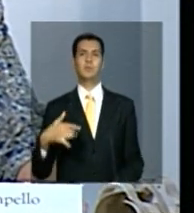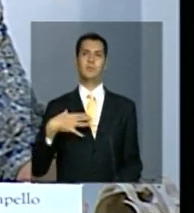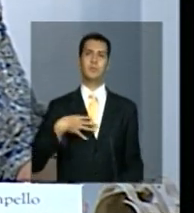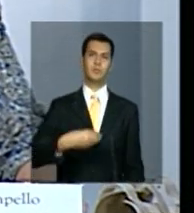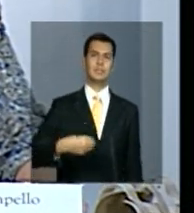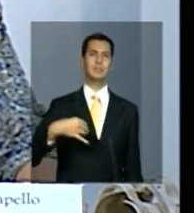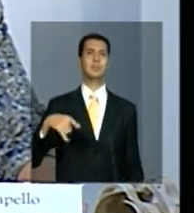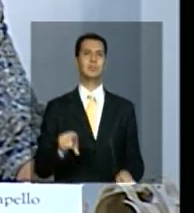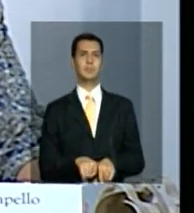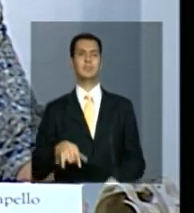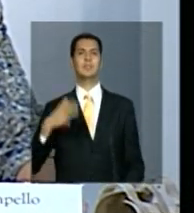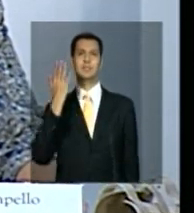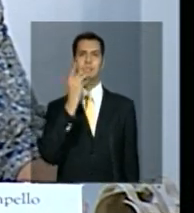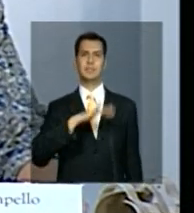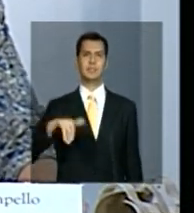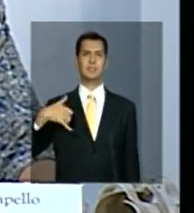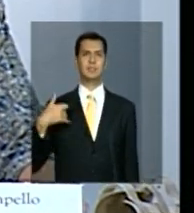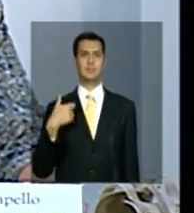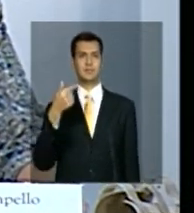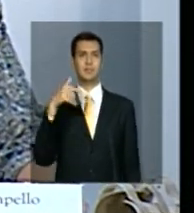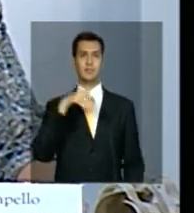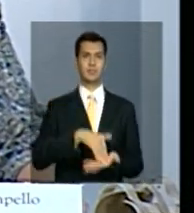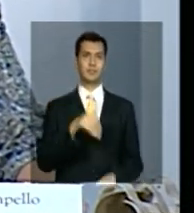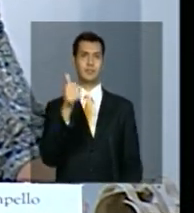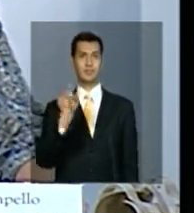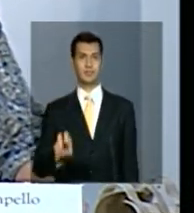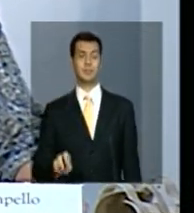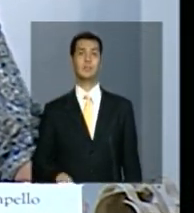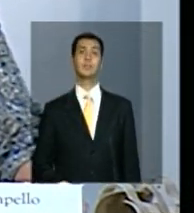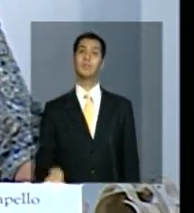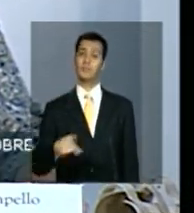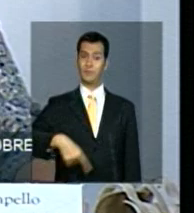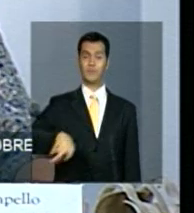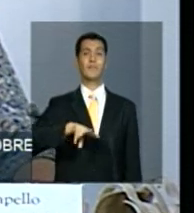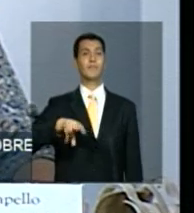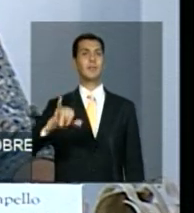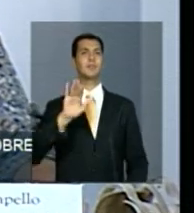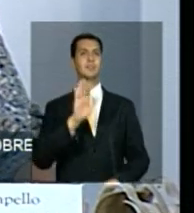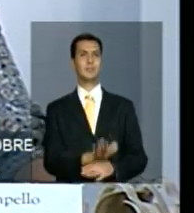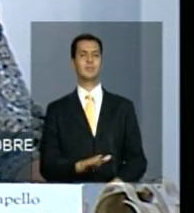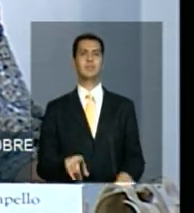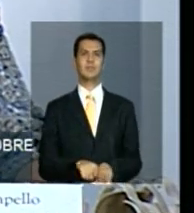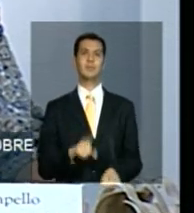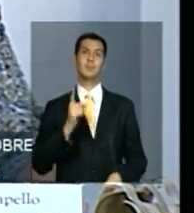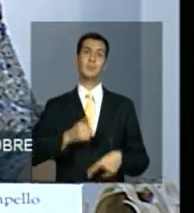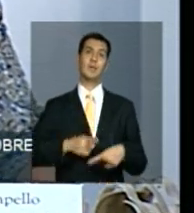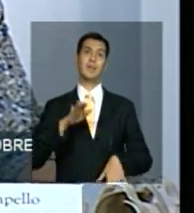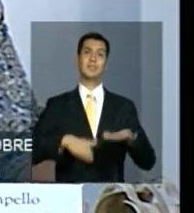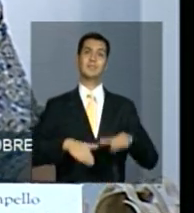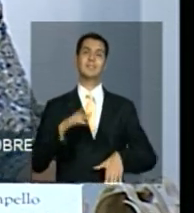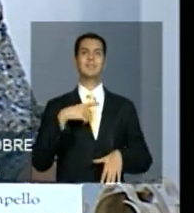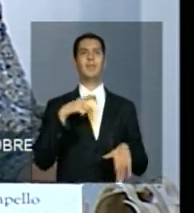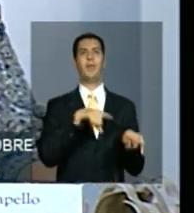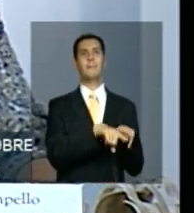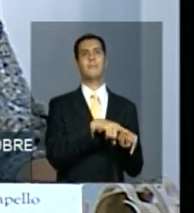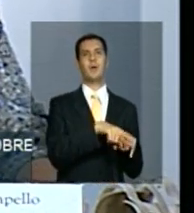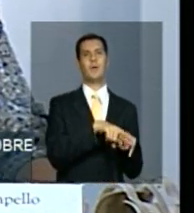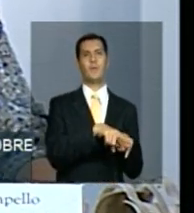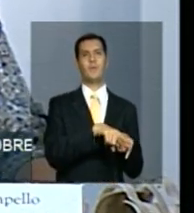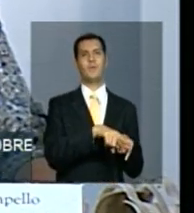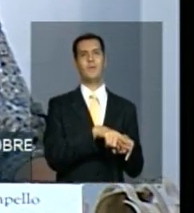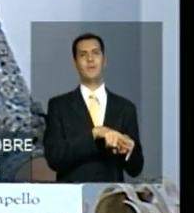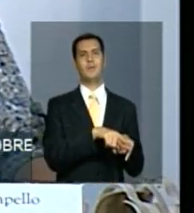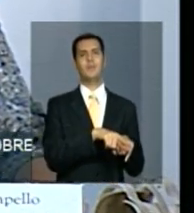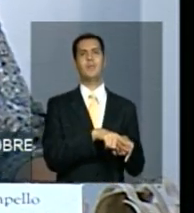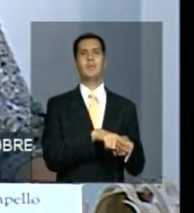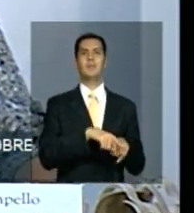7 a 15 anos terão um serão beneficiadas com essa medida que são os irmãozinhos né das crianças de 0